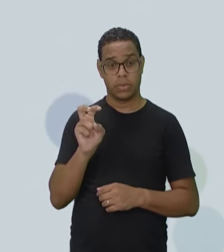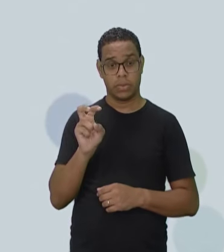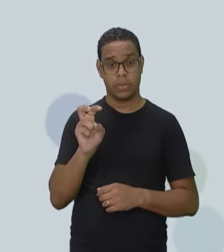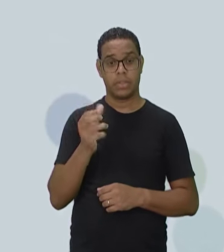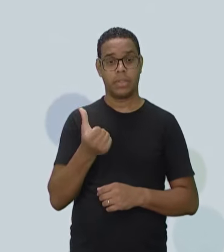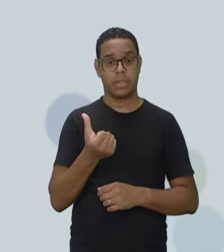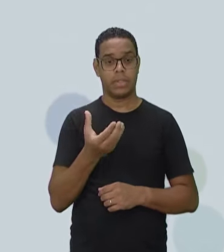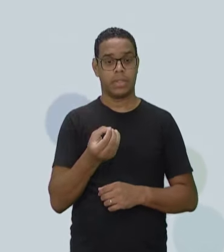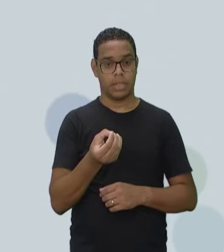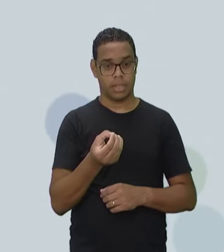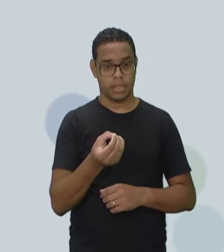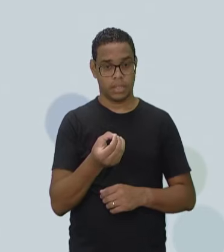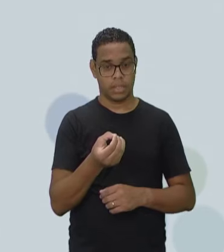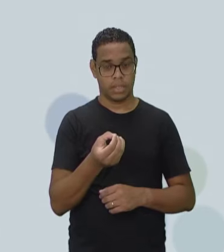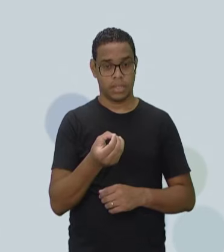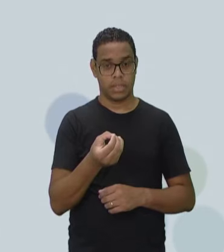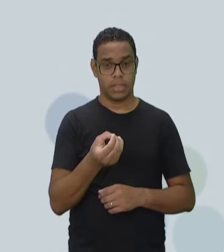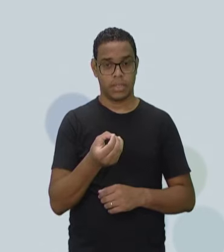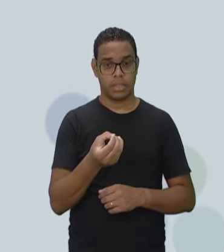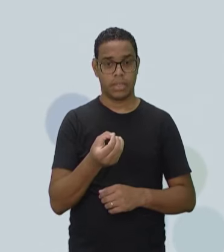55, 60,